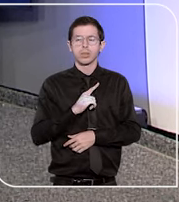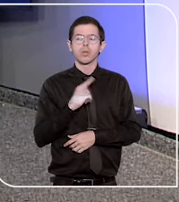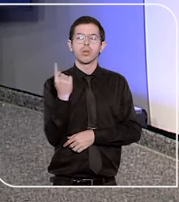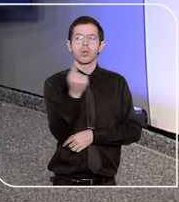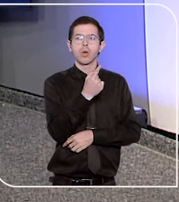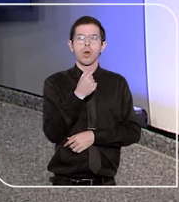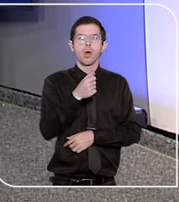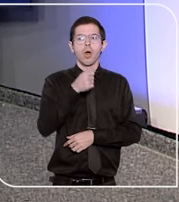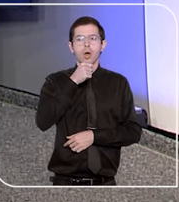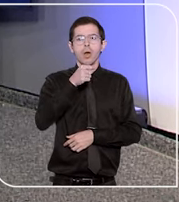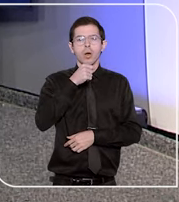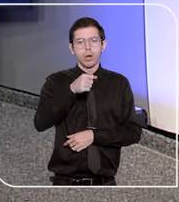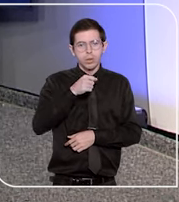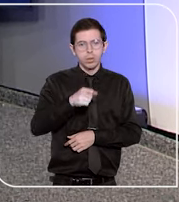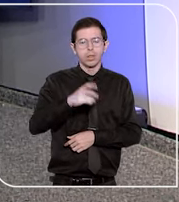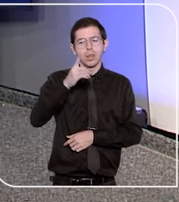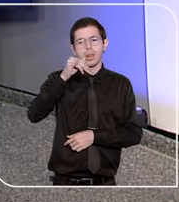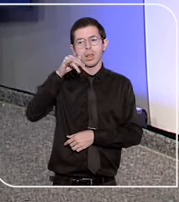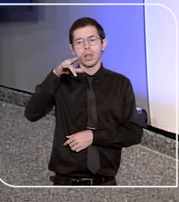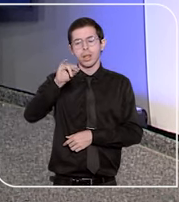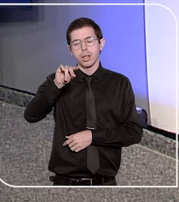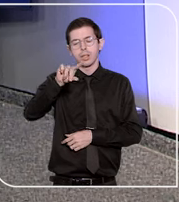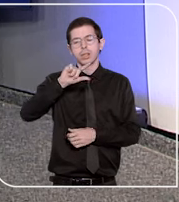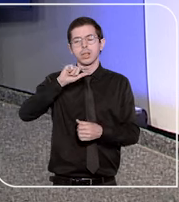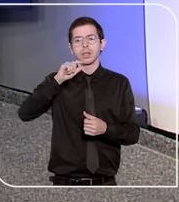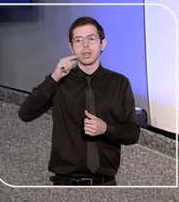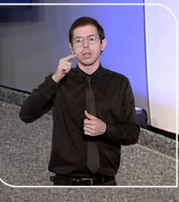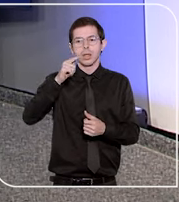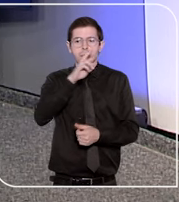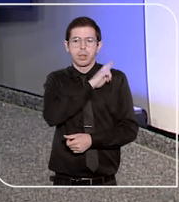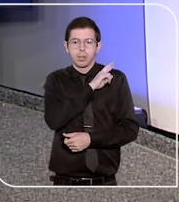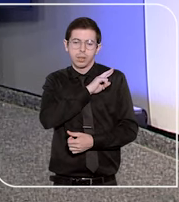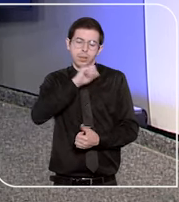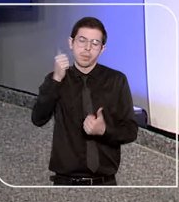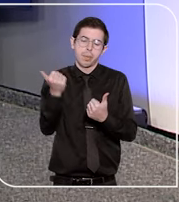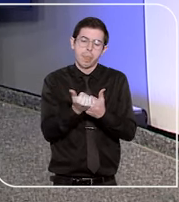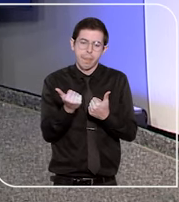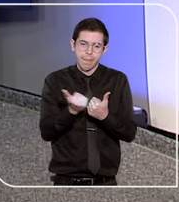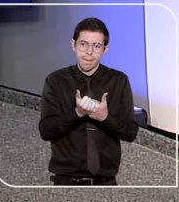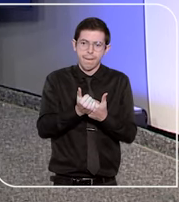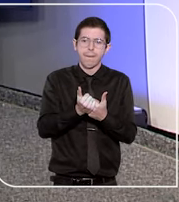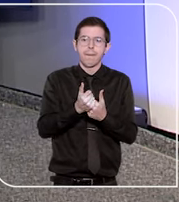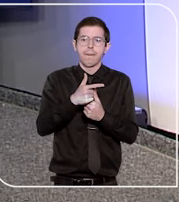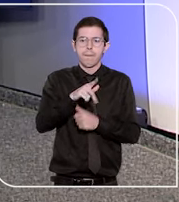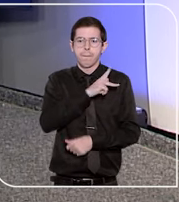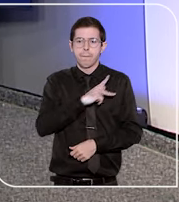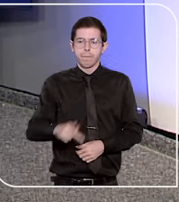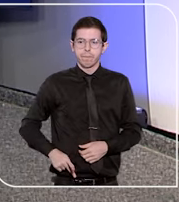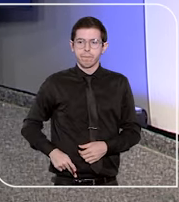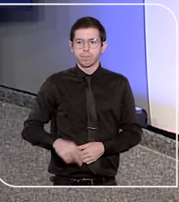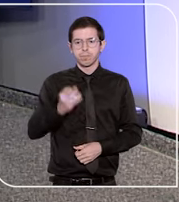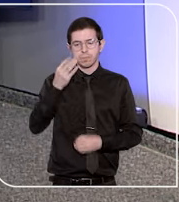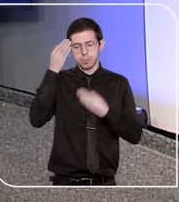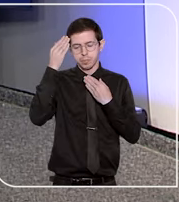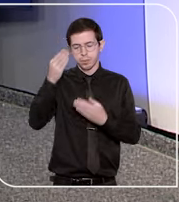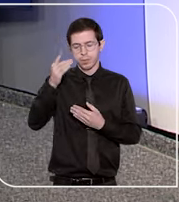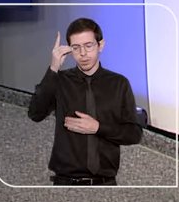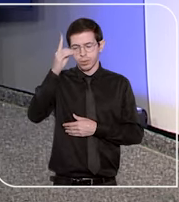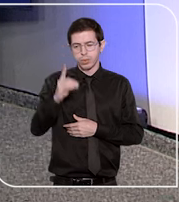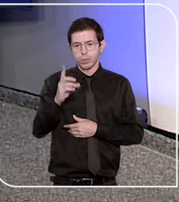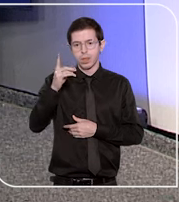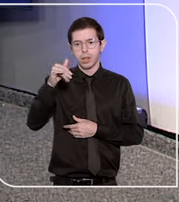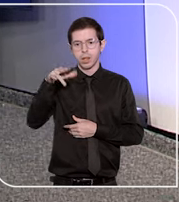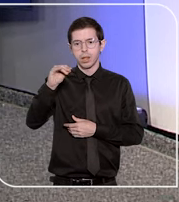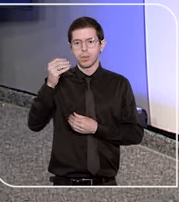que é juiz auxiliar da vice-presidência aqui do Superior Tribunal de Justiça. Doutor Denis, grande satisfação tê-lo aqui com a gente. Muito obrigada mais uma